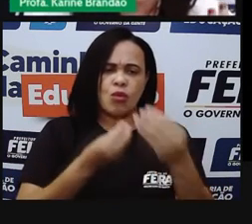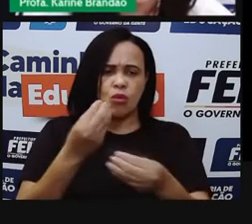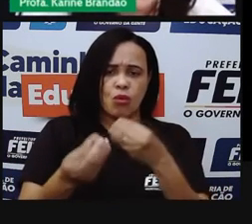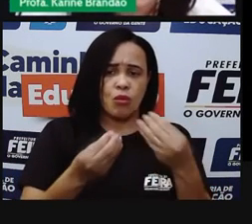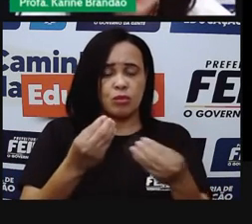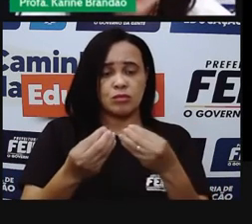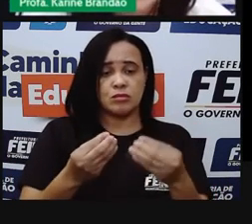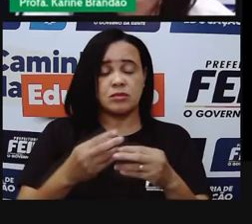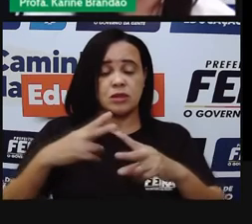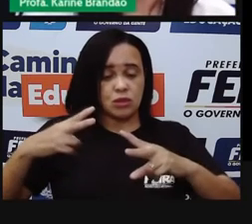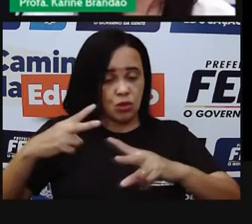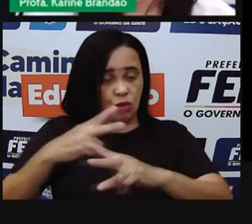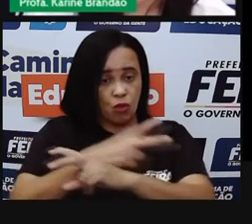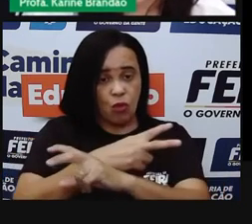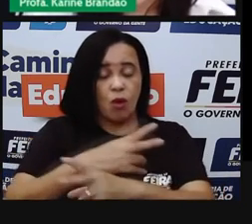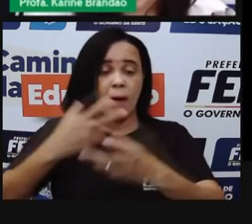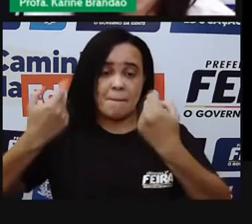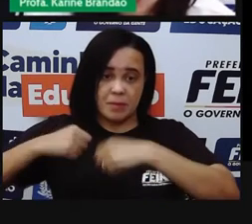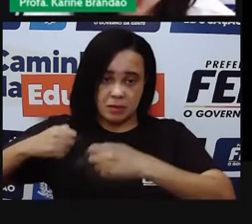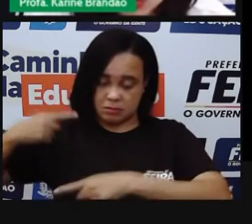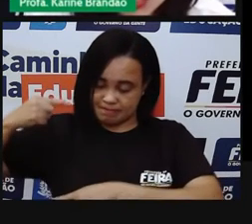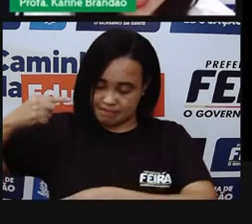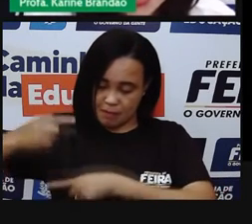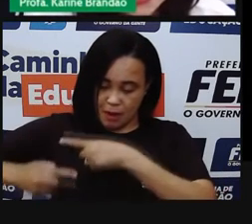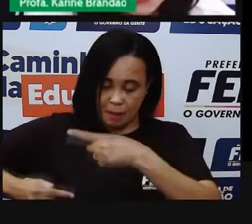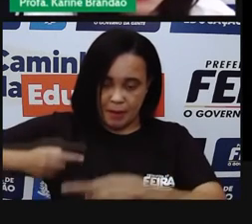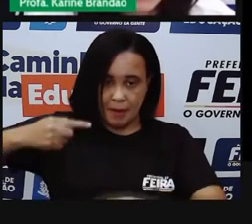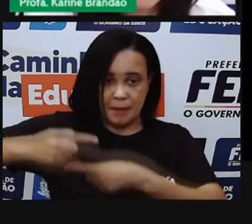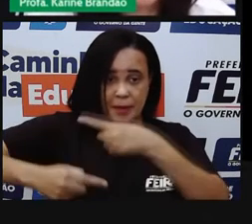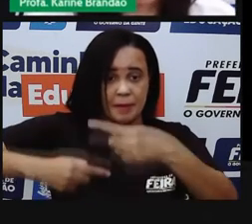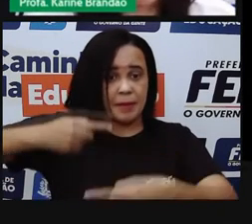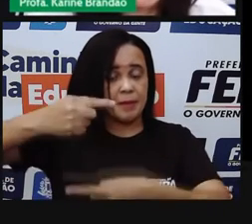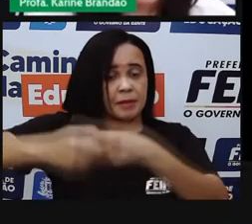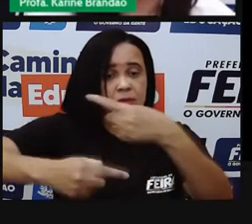eles serem passados, né, para os nossos